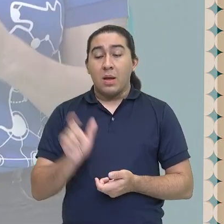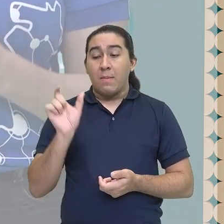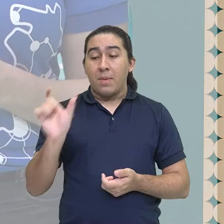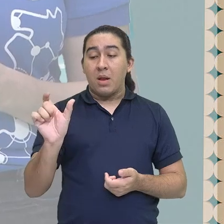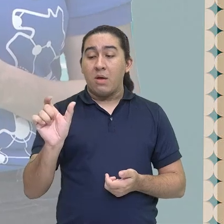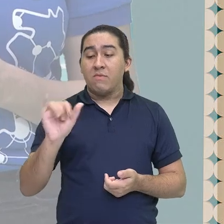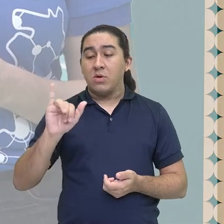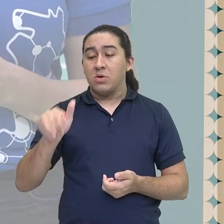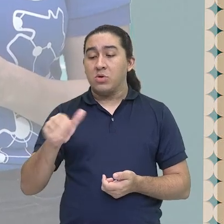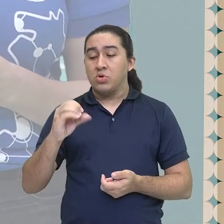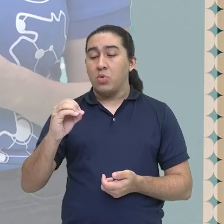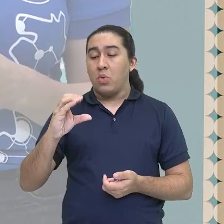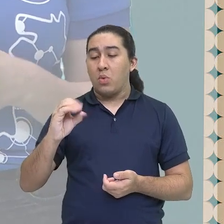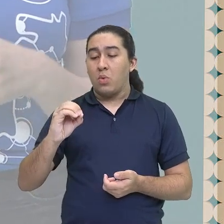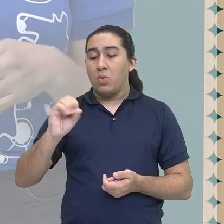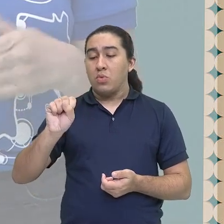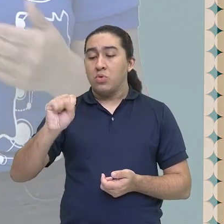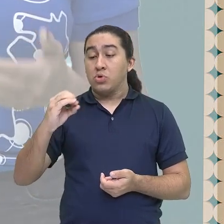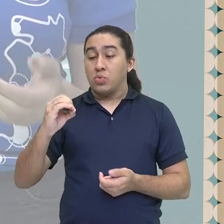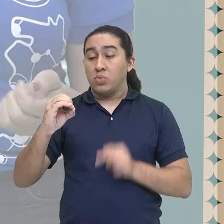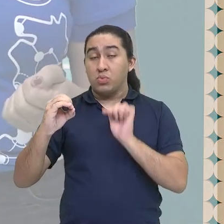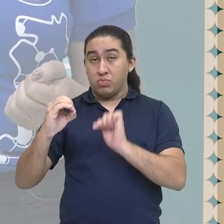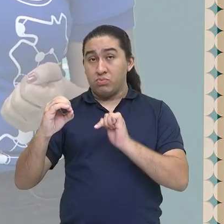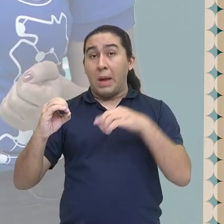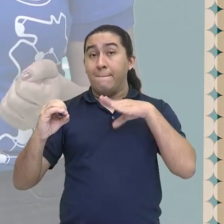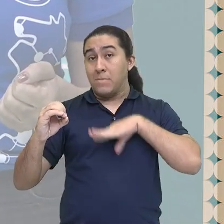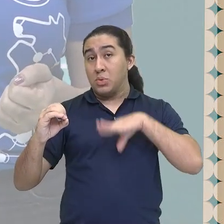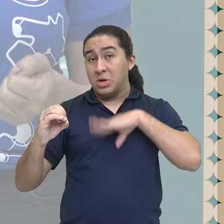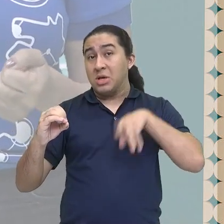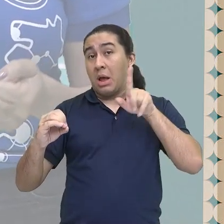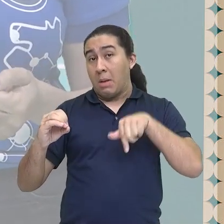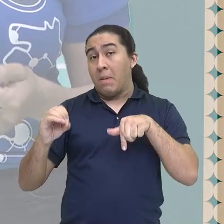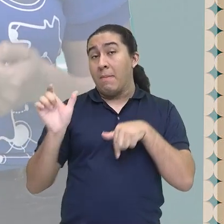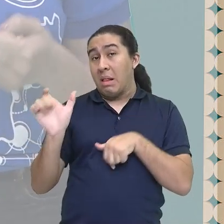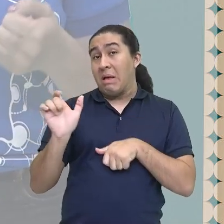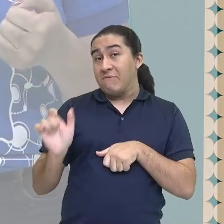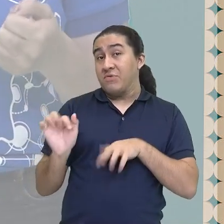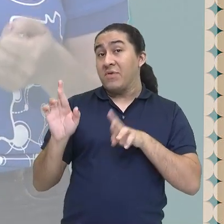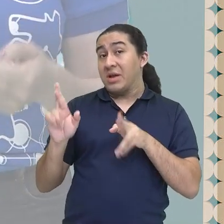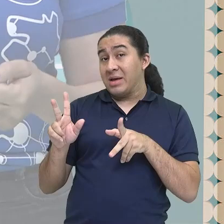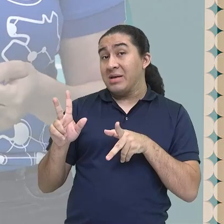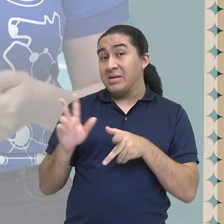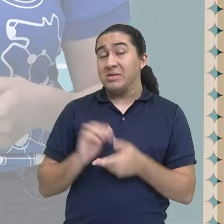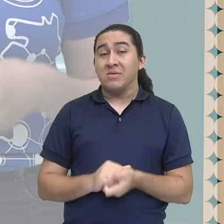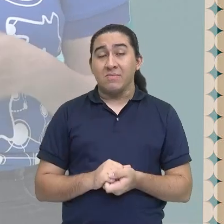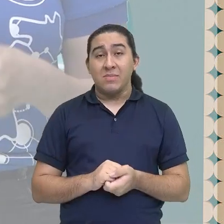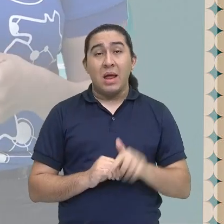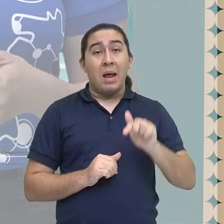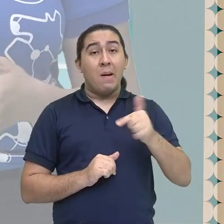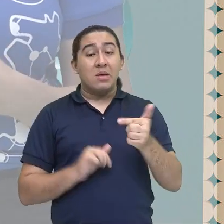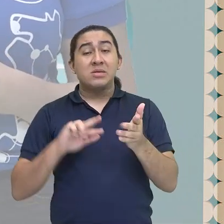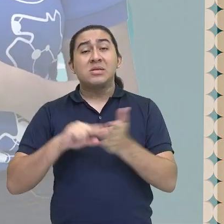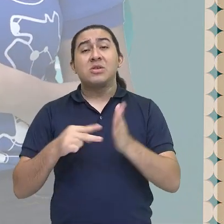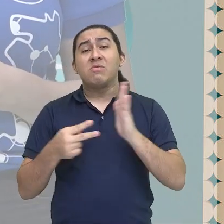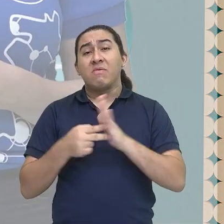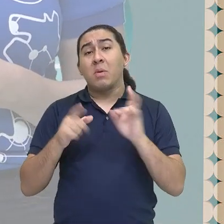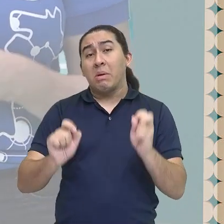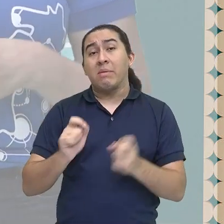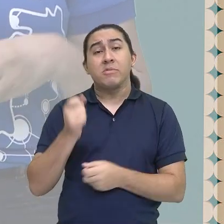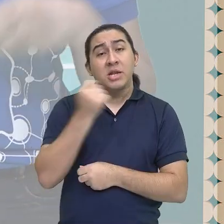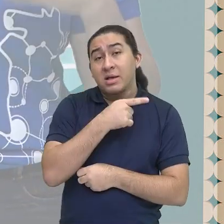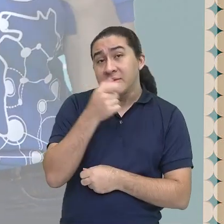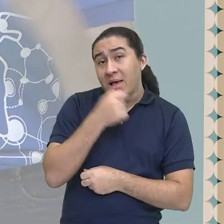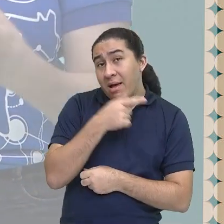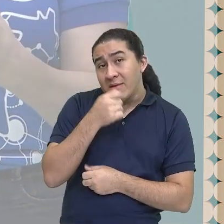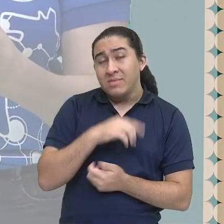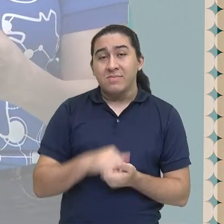Jocoso, por exemplo, é uma palavra bem sofisticada, em vez de engraçado. Olha, você é tão engraçado, né?